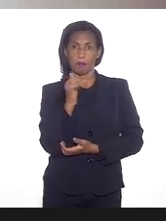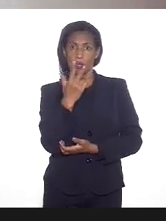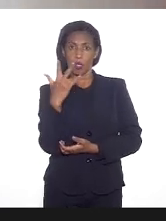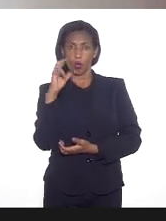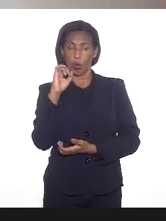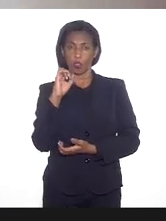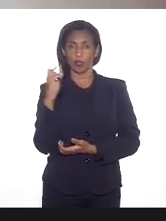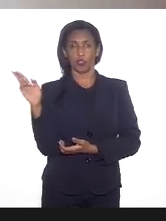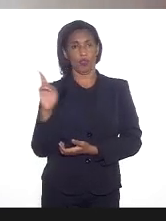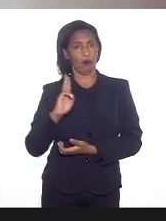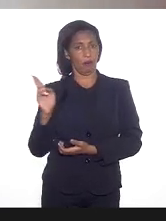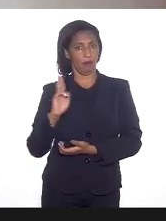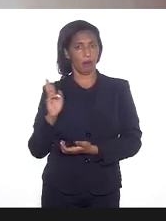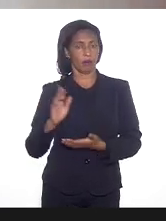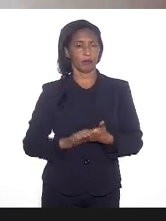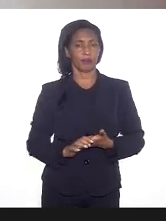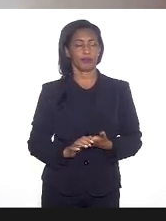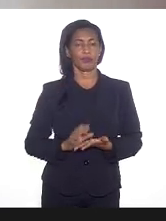de reais